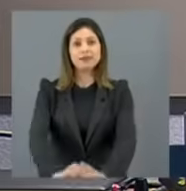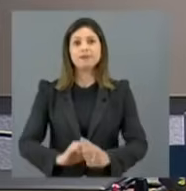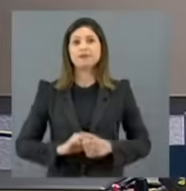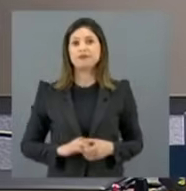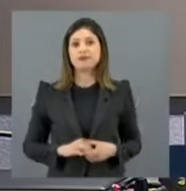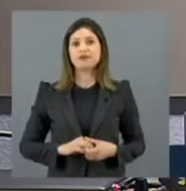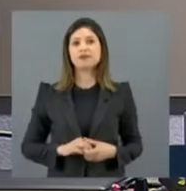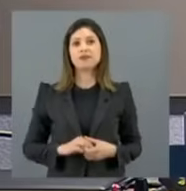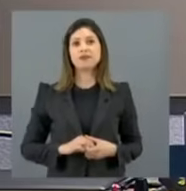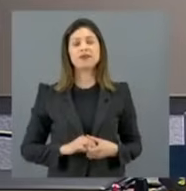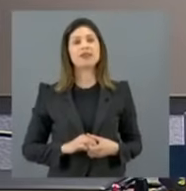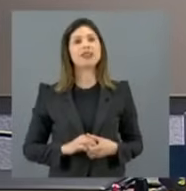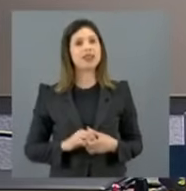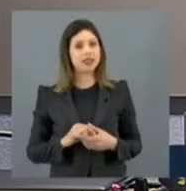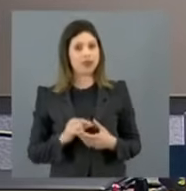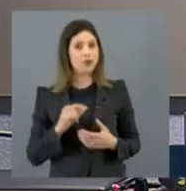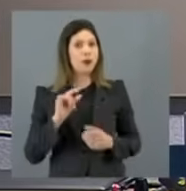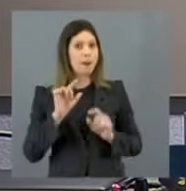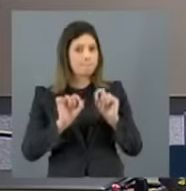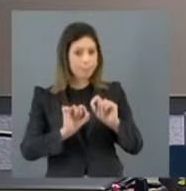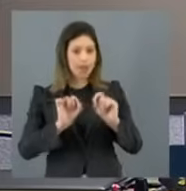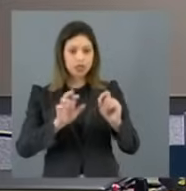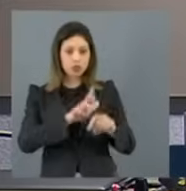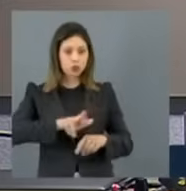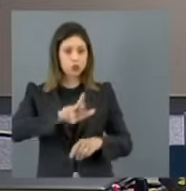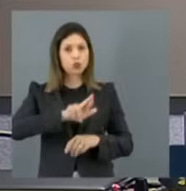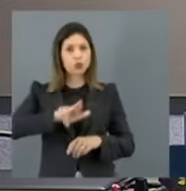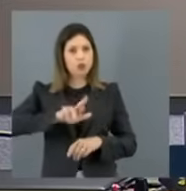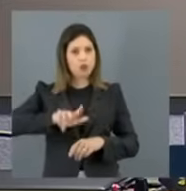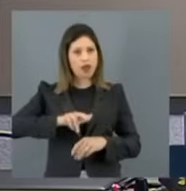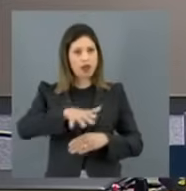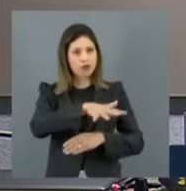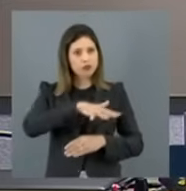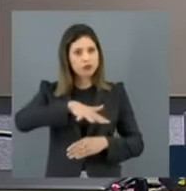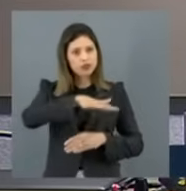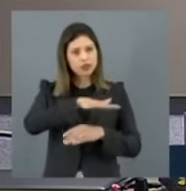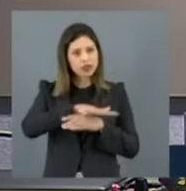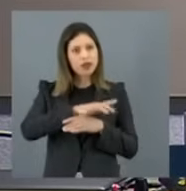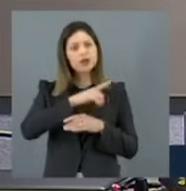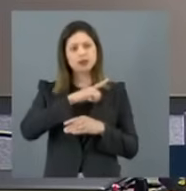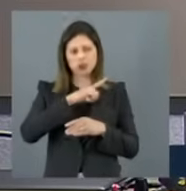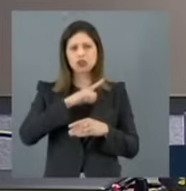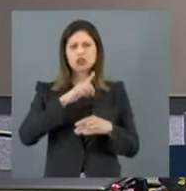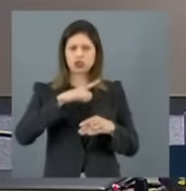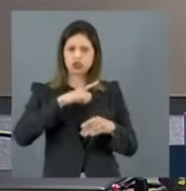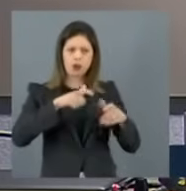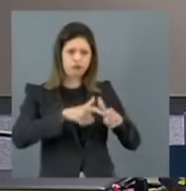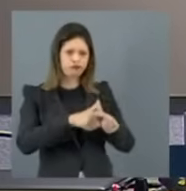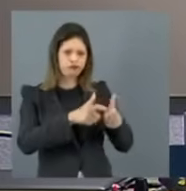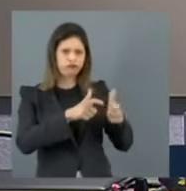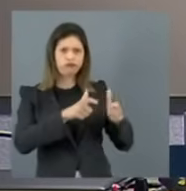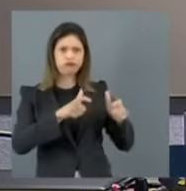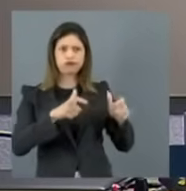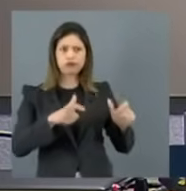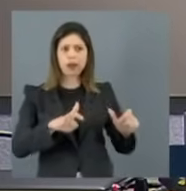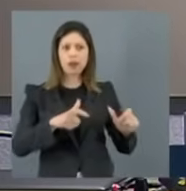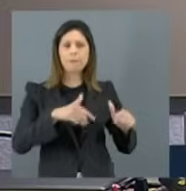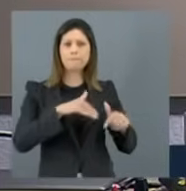entra o povo em geral, que provavelmente é muito mais. No